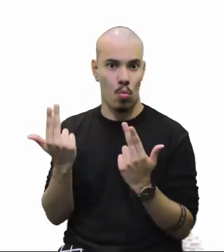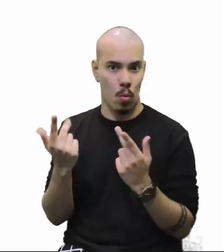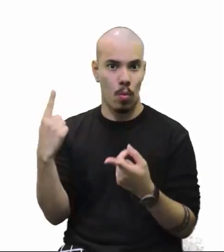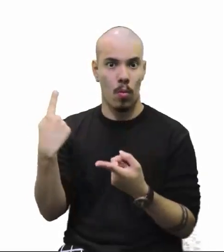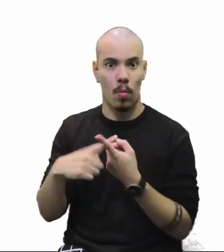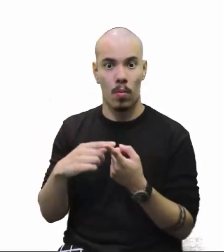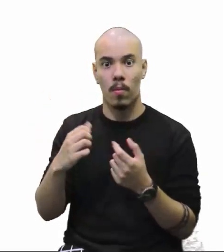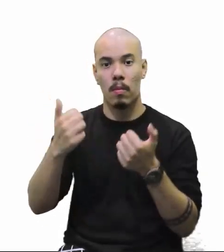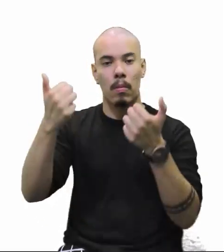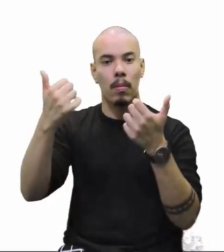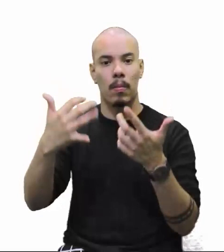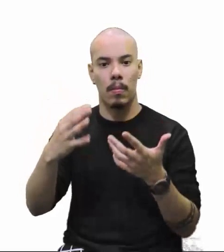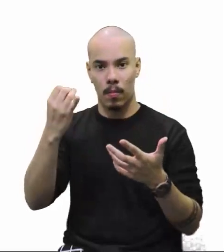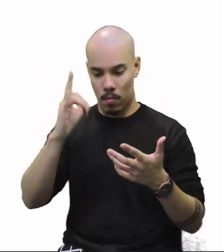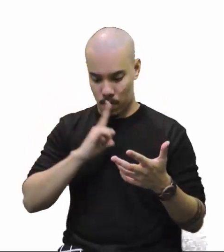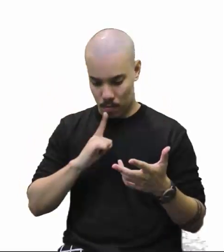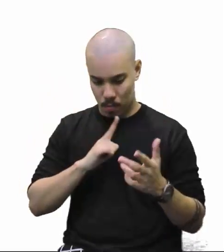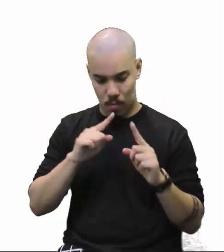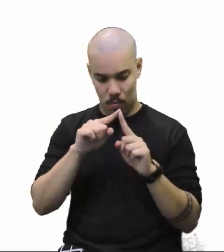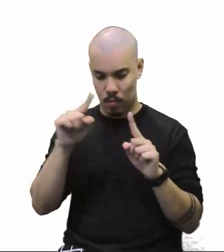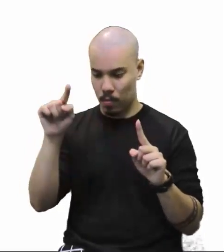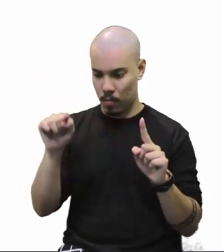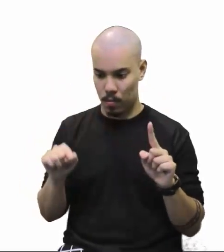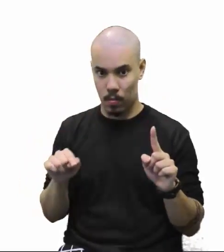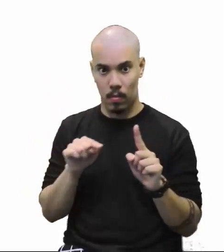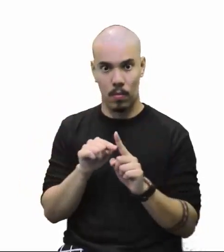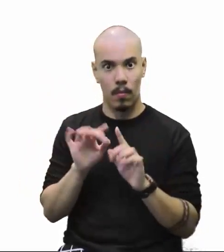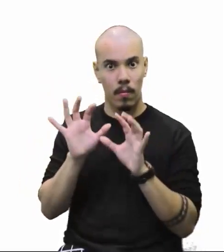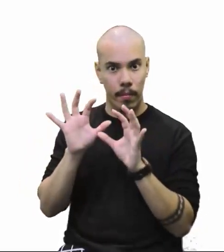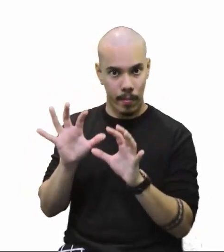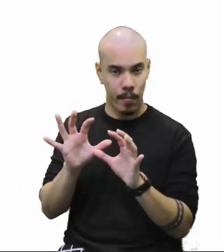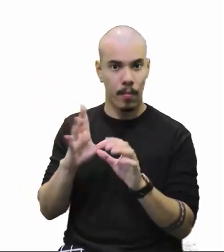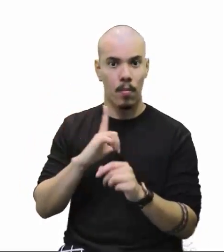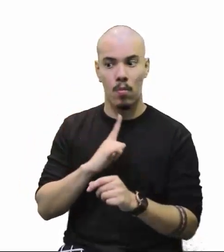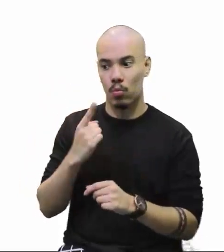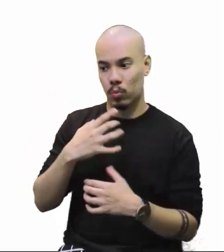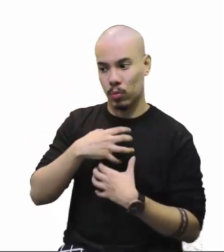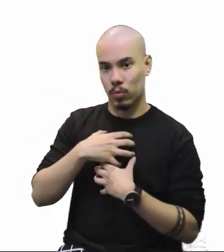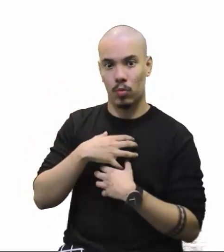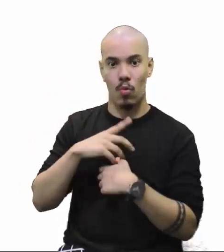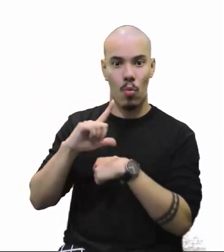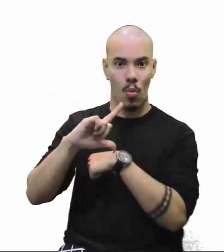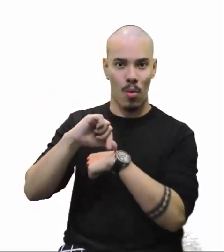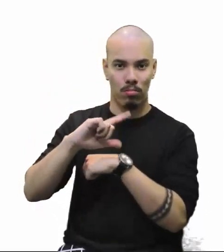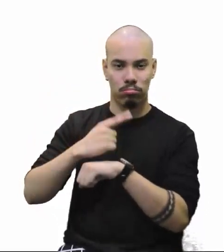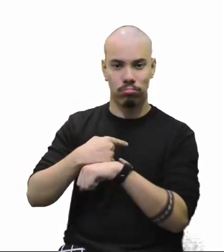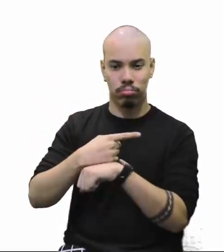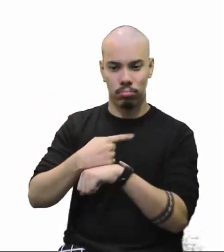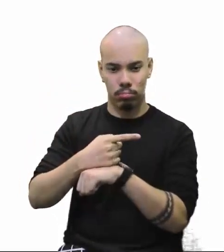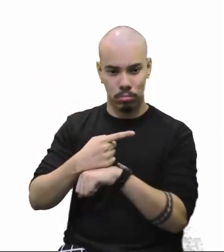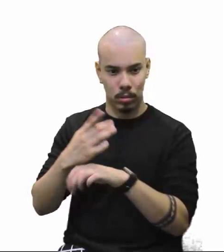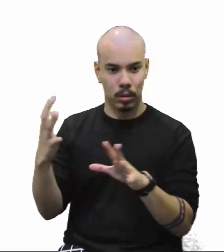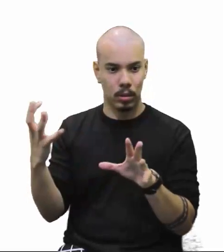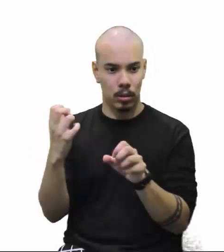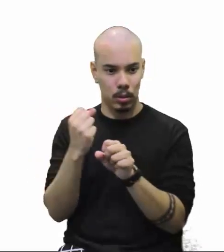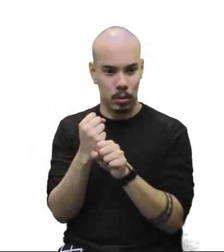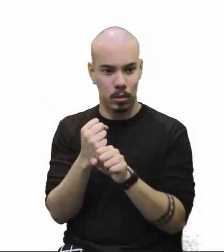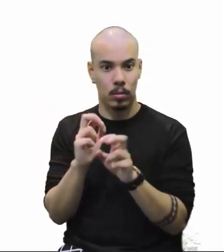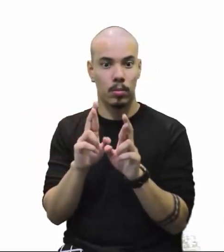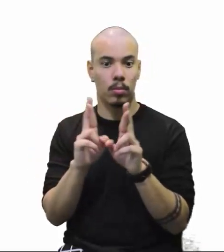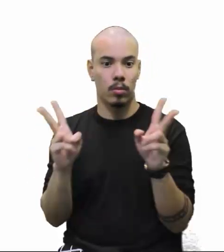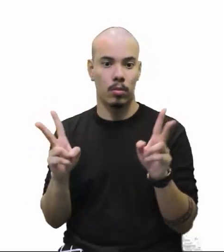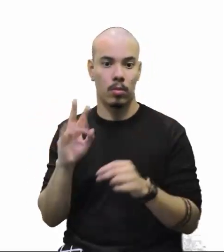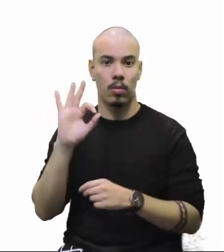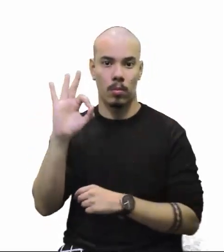quando percorremos uma malha em um dado sentido, no caso aí pegou o sentido horário, né? A soma algébrica da diferente de